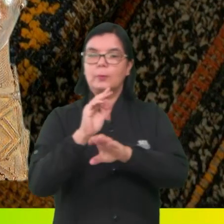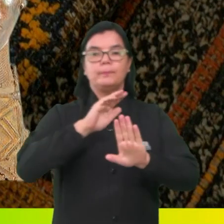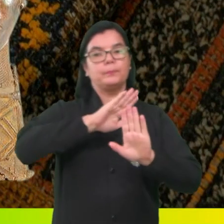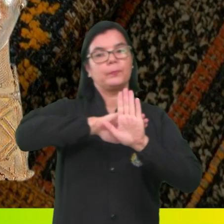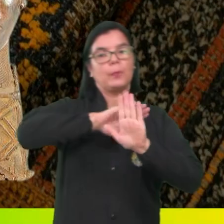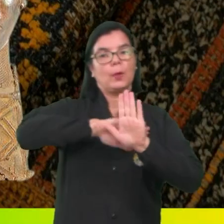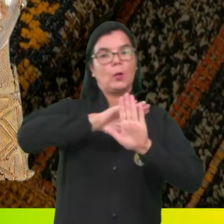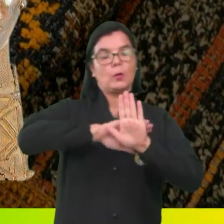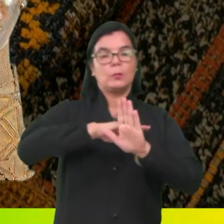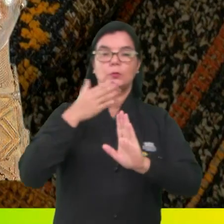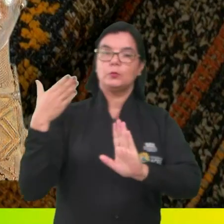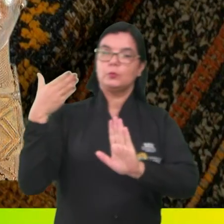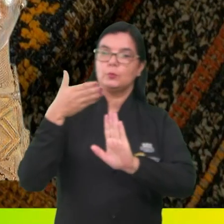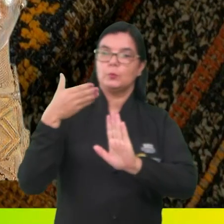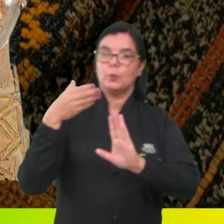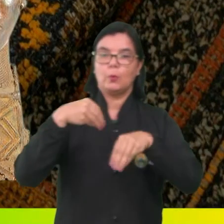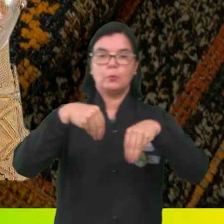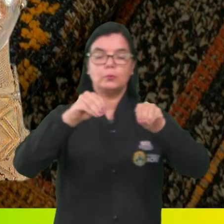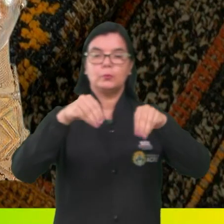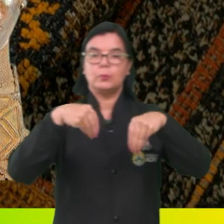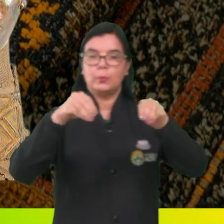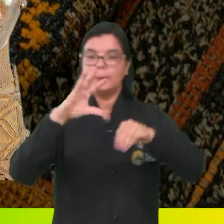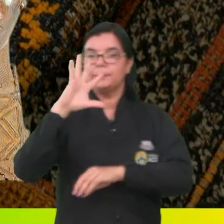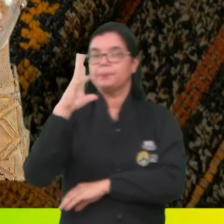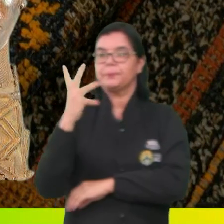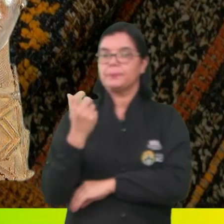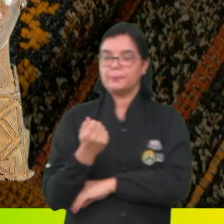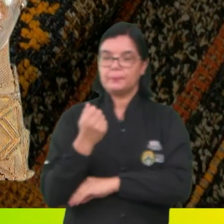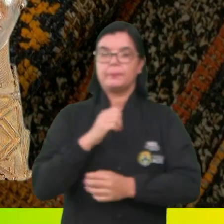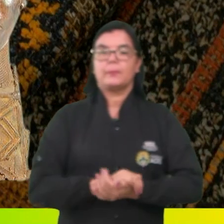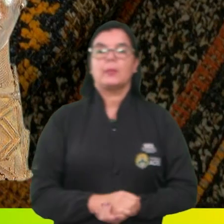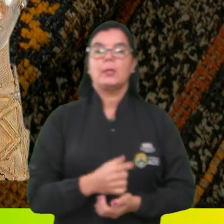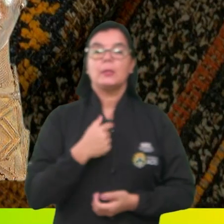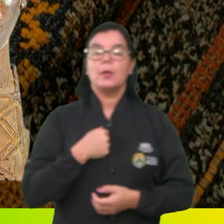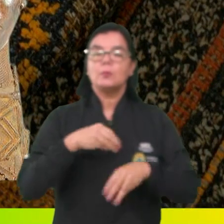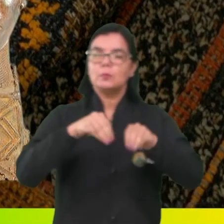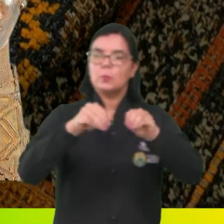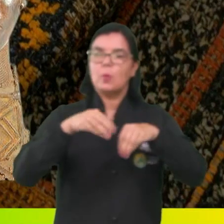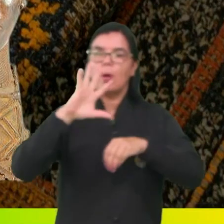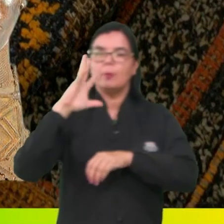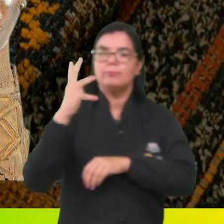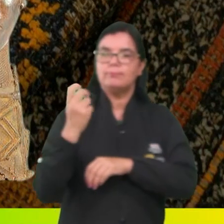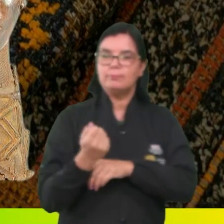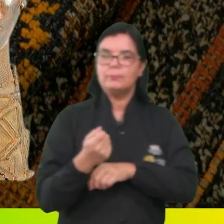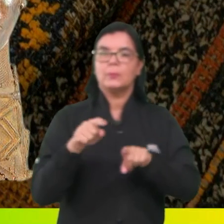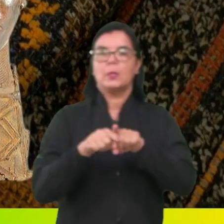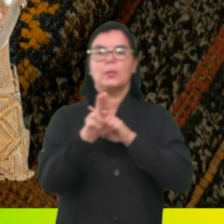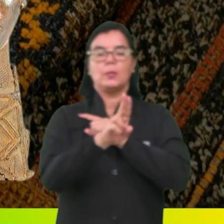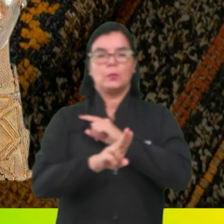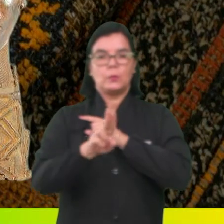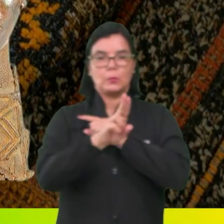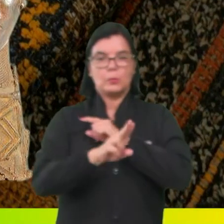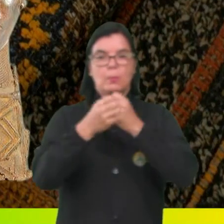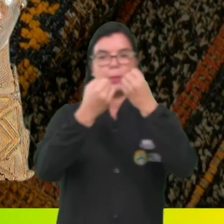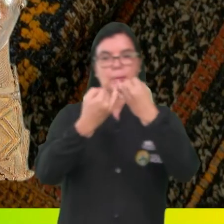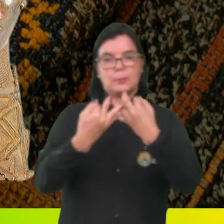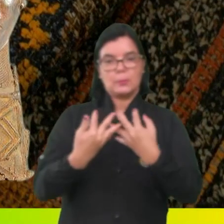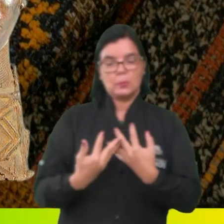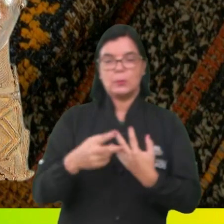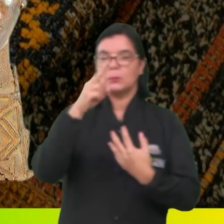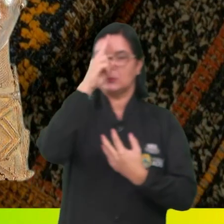gente tem aí a referência de tecido africano. Então, esses tecidos, eles são usados para contação